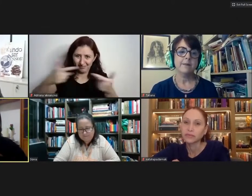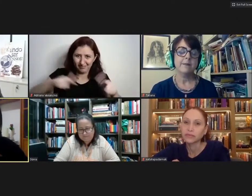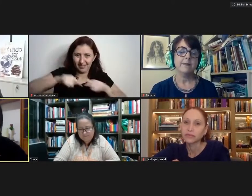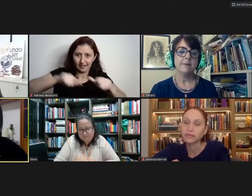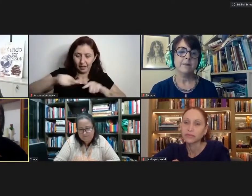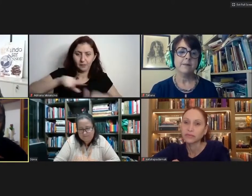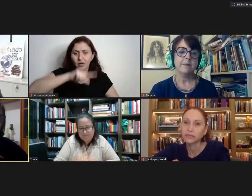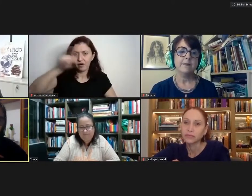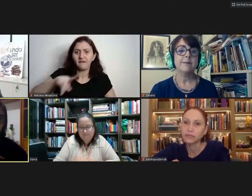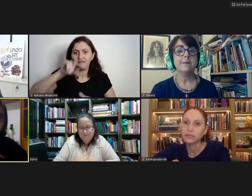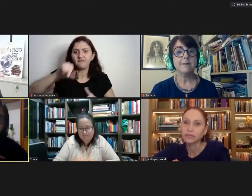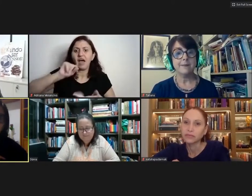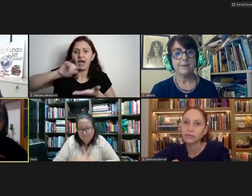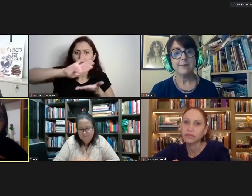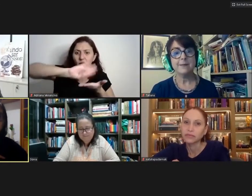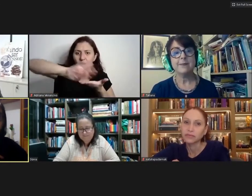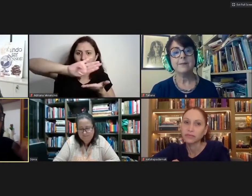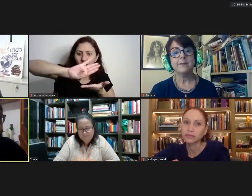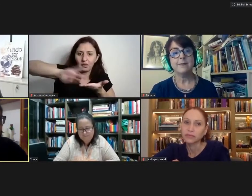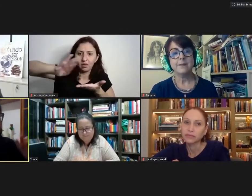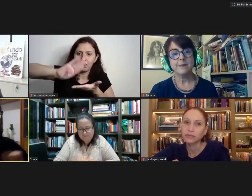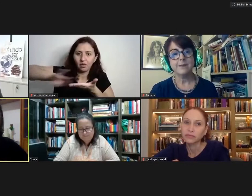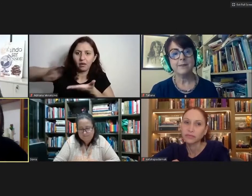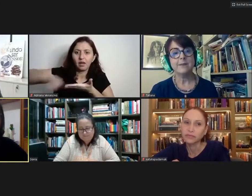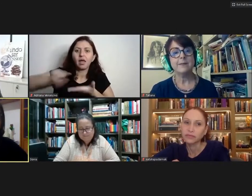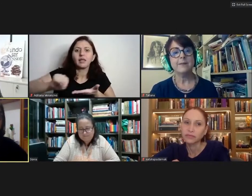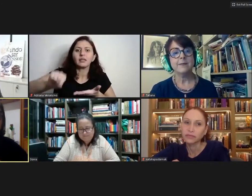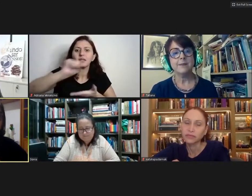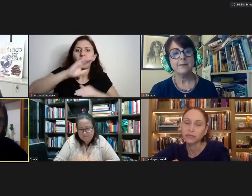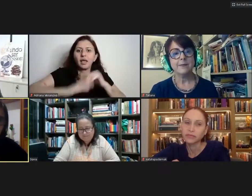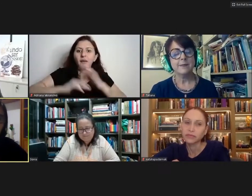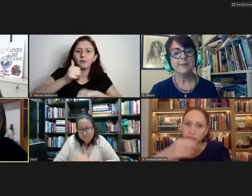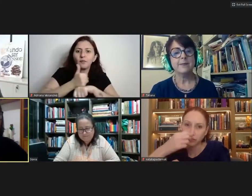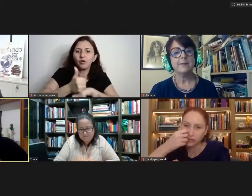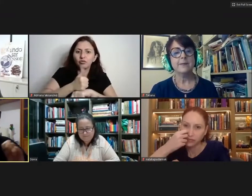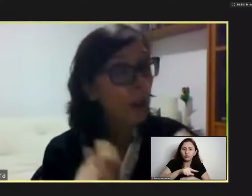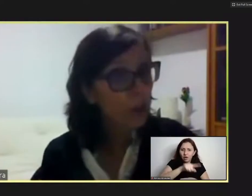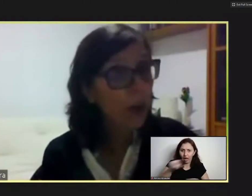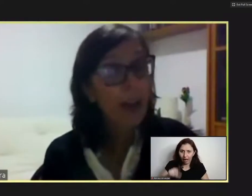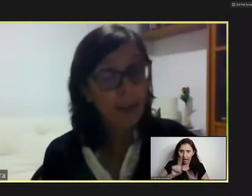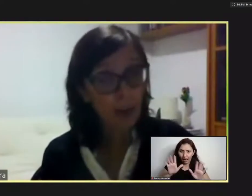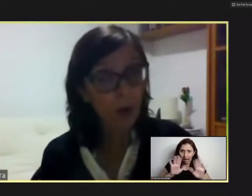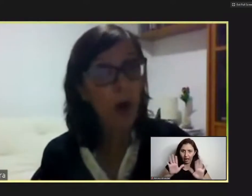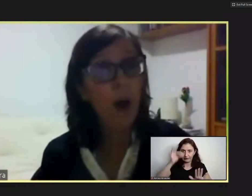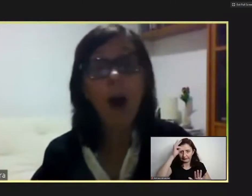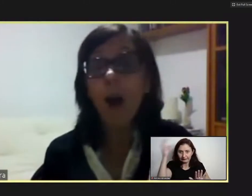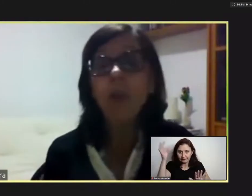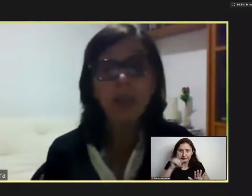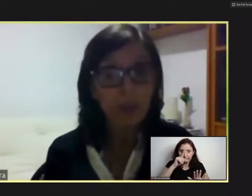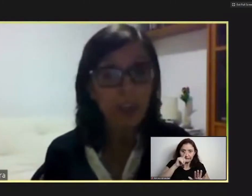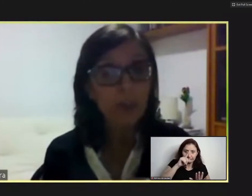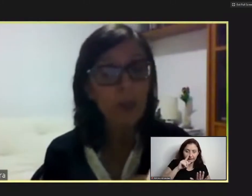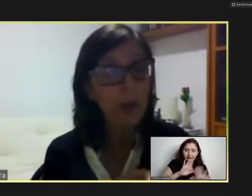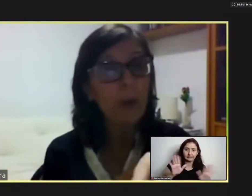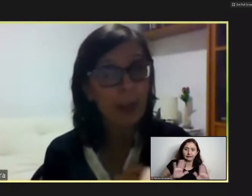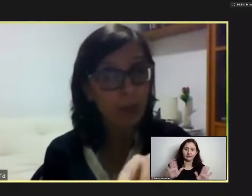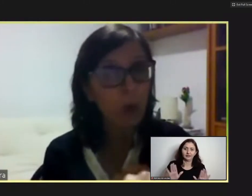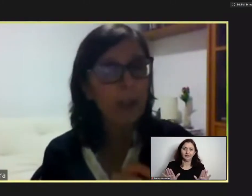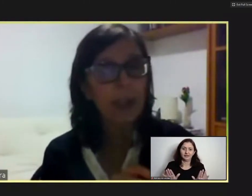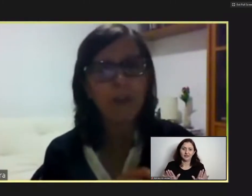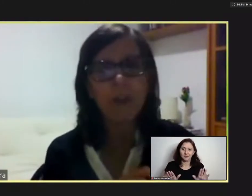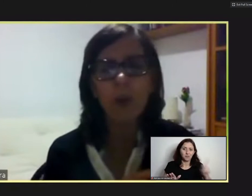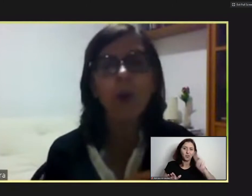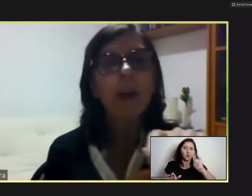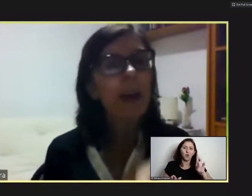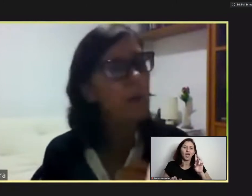em relação aos profissionais que eles consideram de risco, não só em relação aos riscos, por exemplo, que